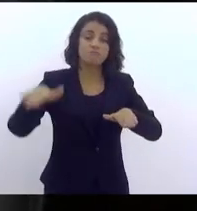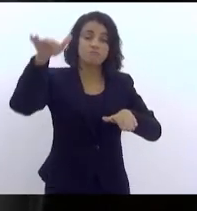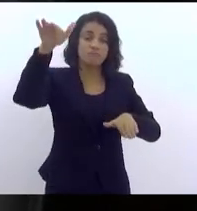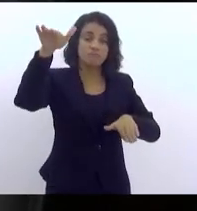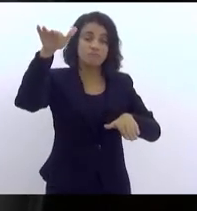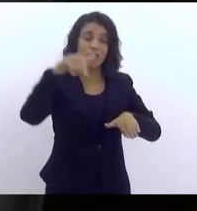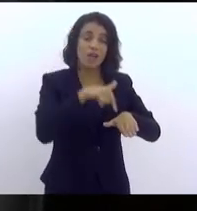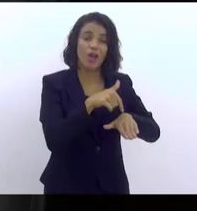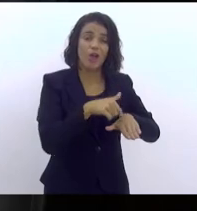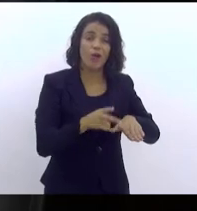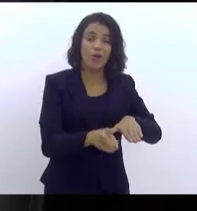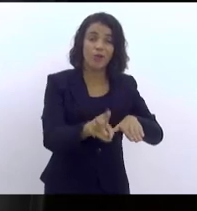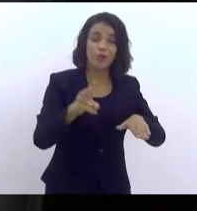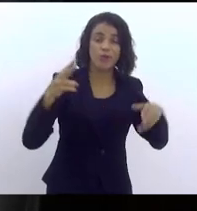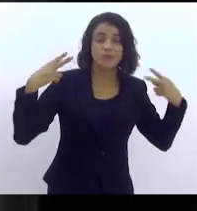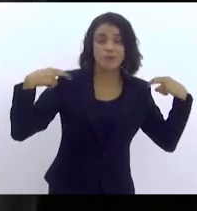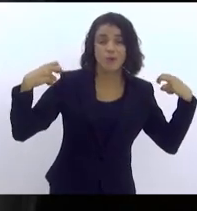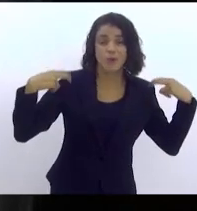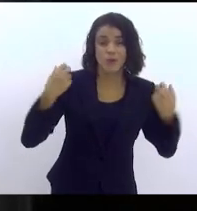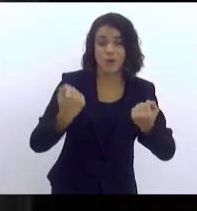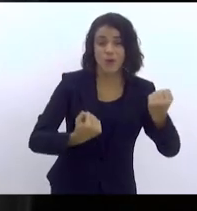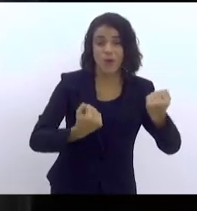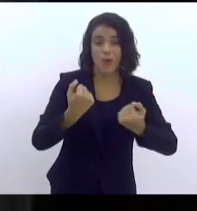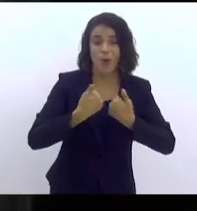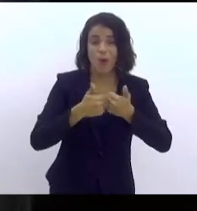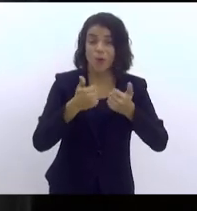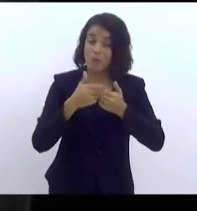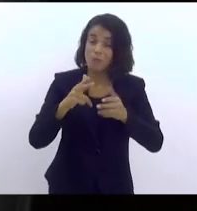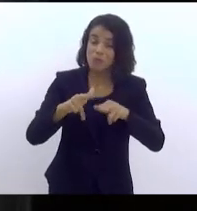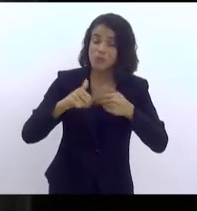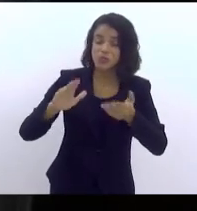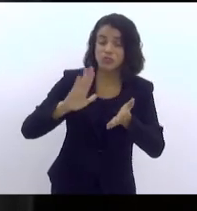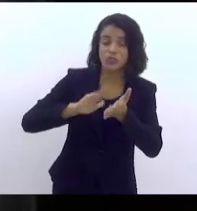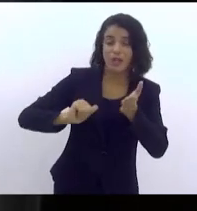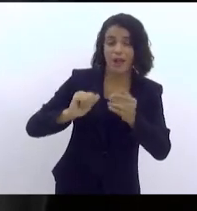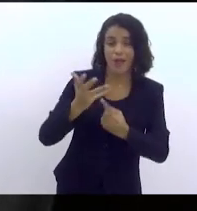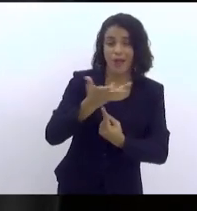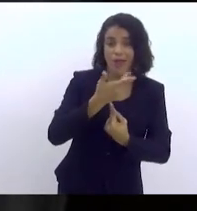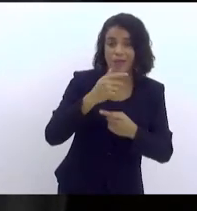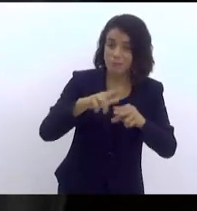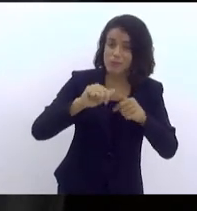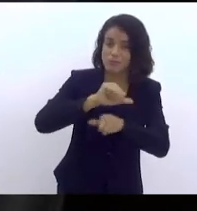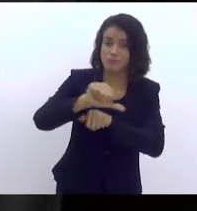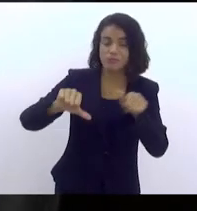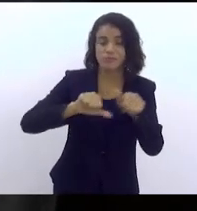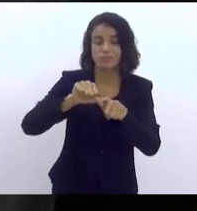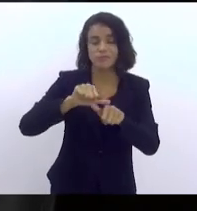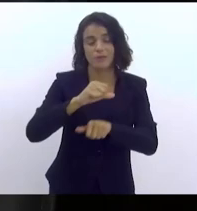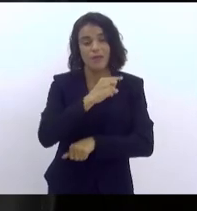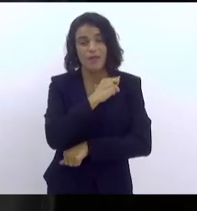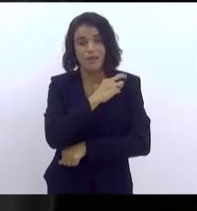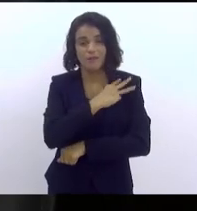motorista de ônibus é por isso que tiraram a arte é por isso que fizeram essa reforma